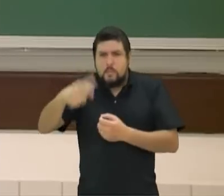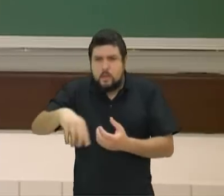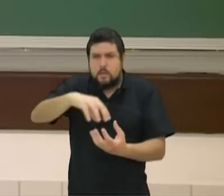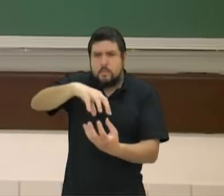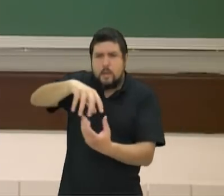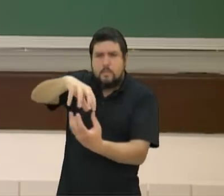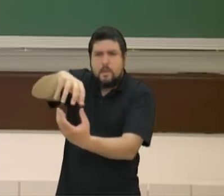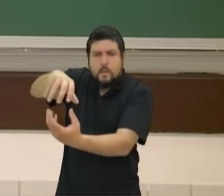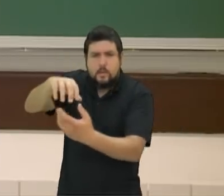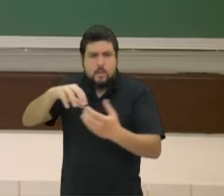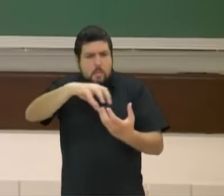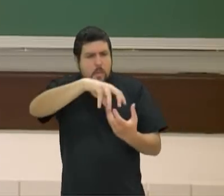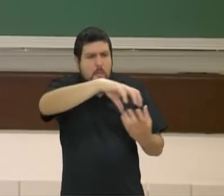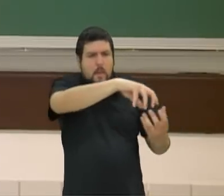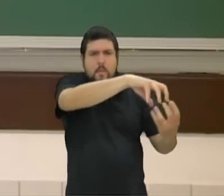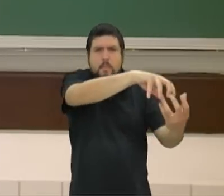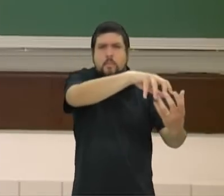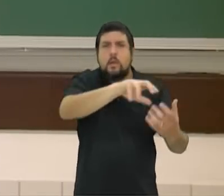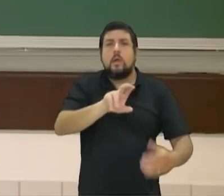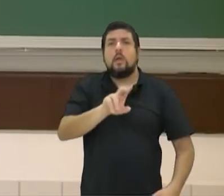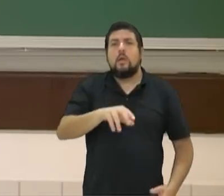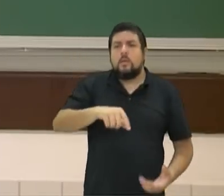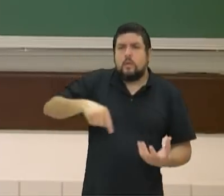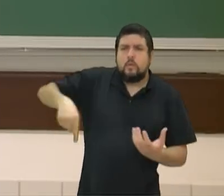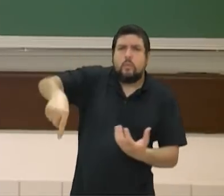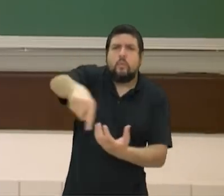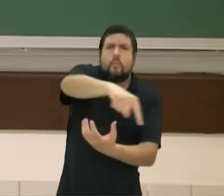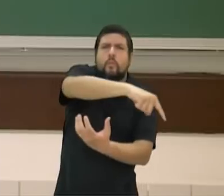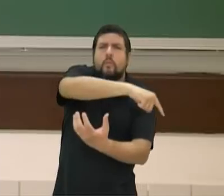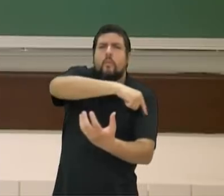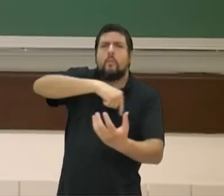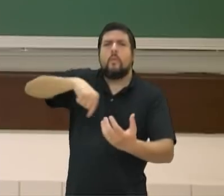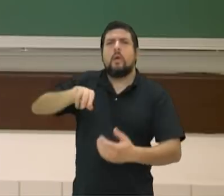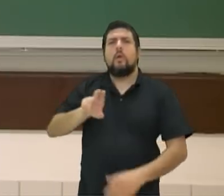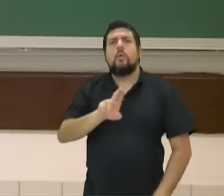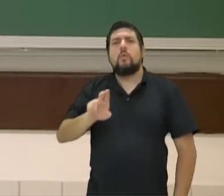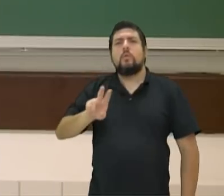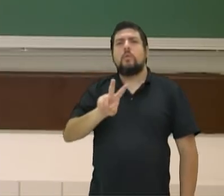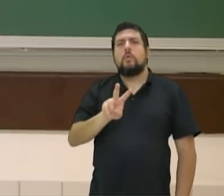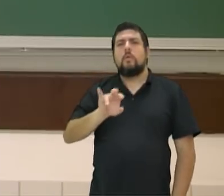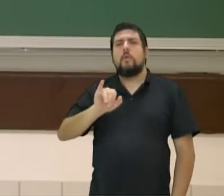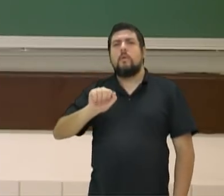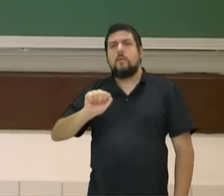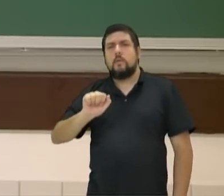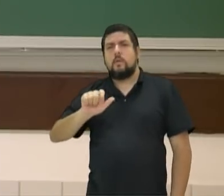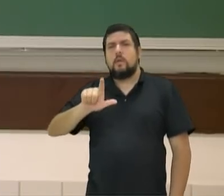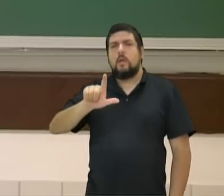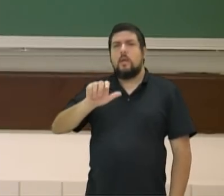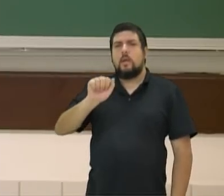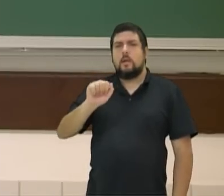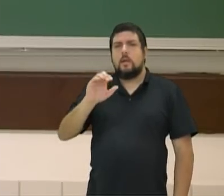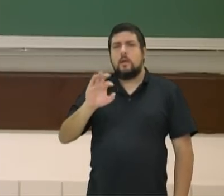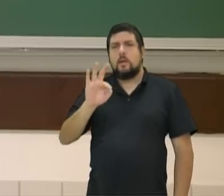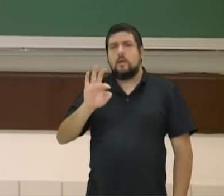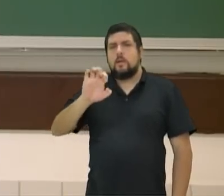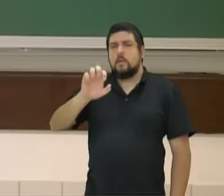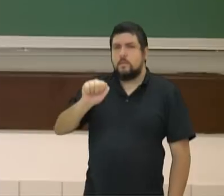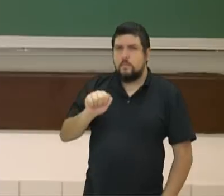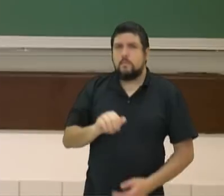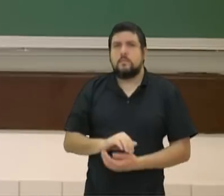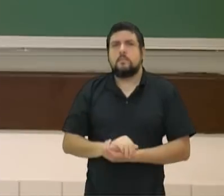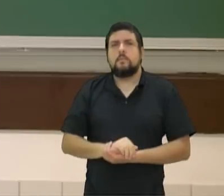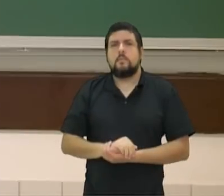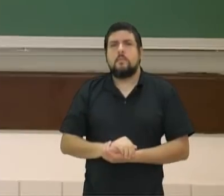aspecto meio leitoso, como se tivesse derramado leite no espaço. Por isso que recebe esse nome. Junto com a Terra, houveram